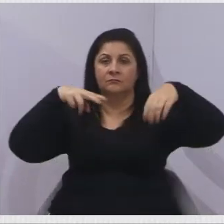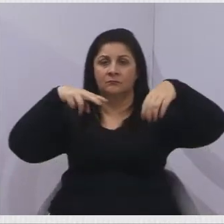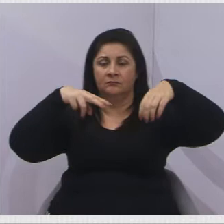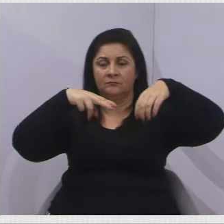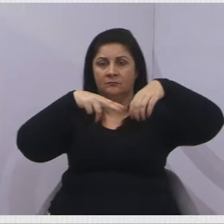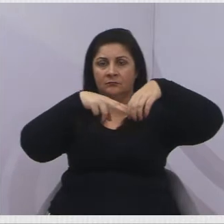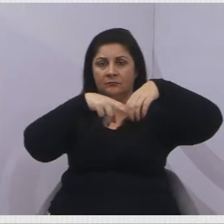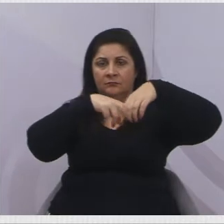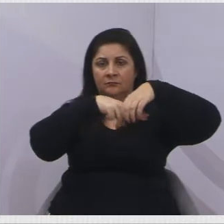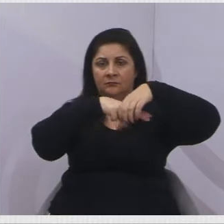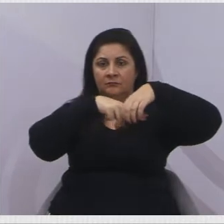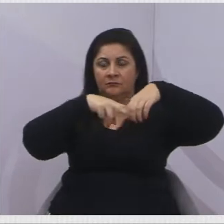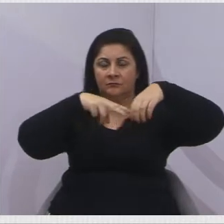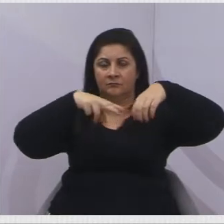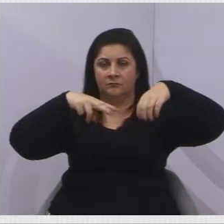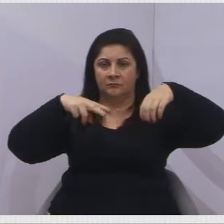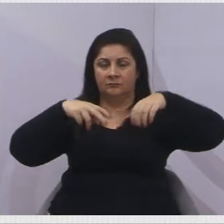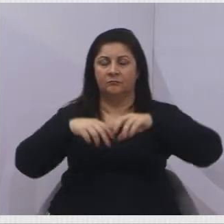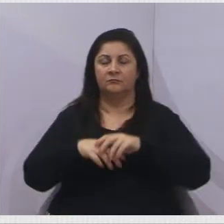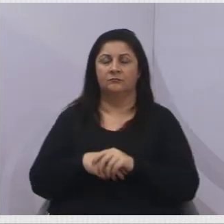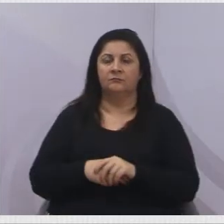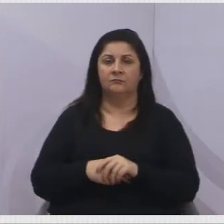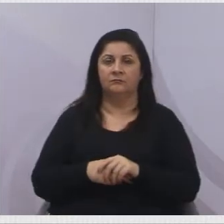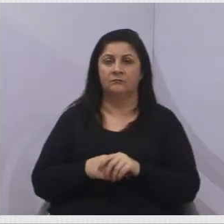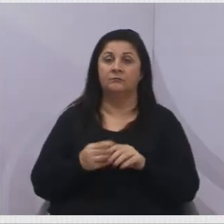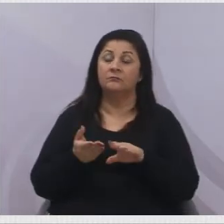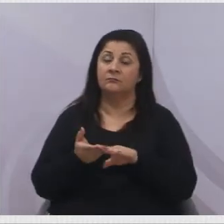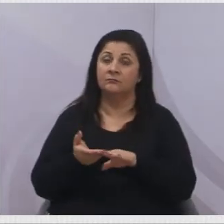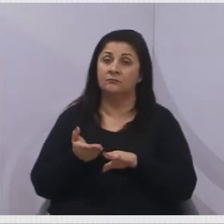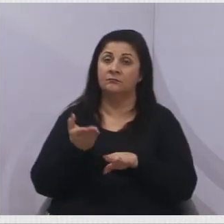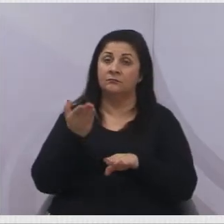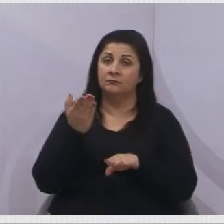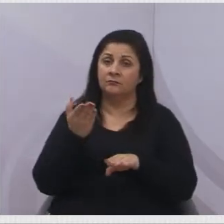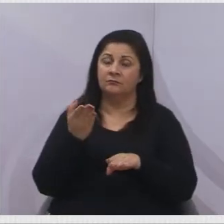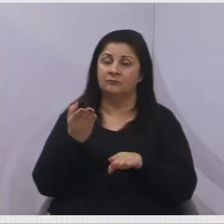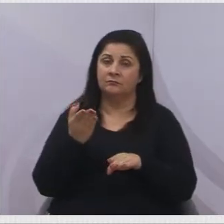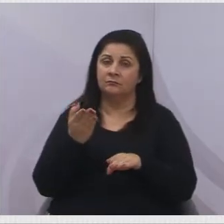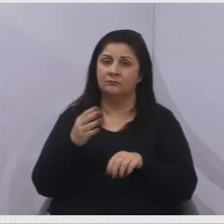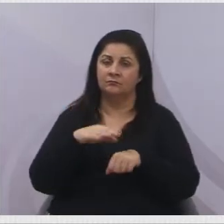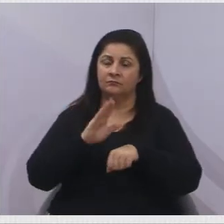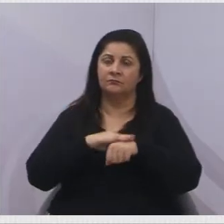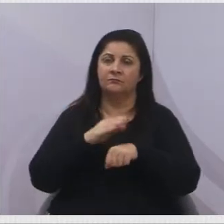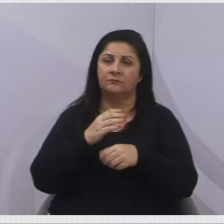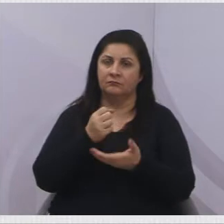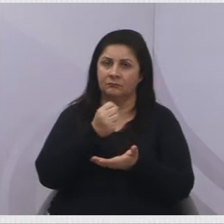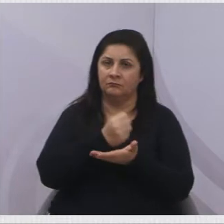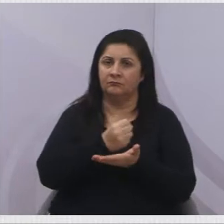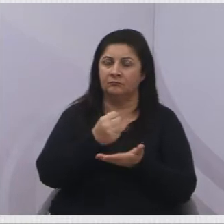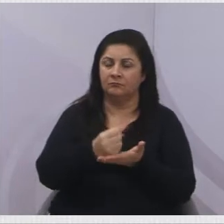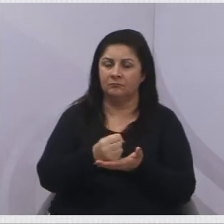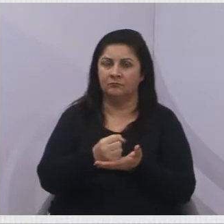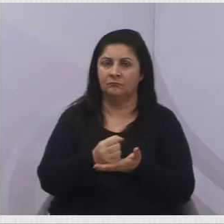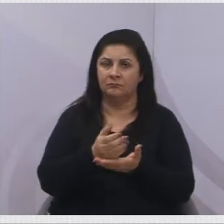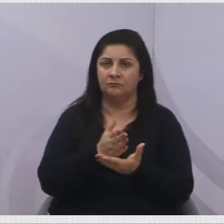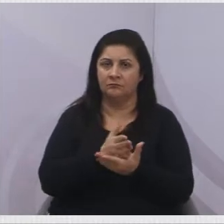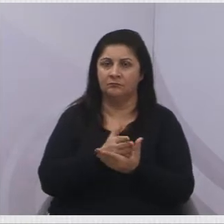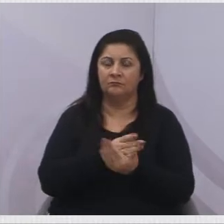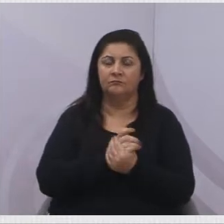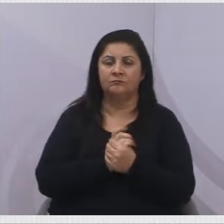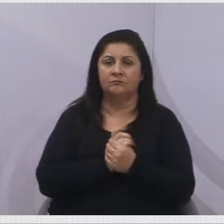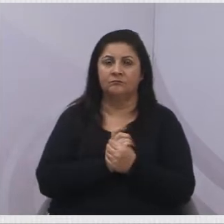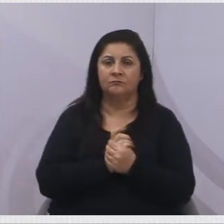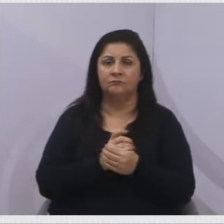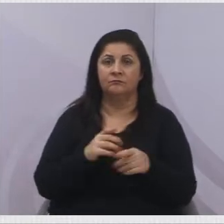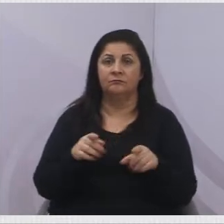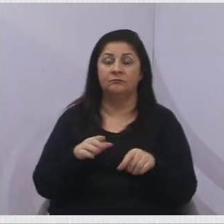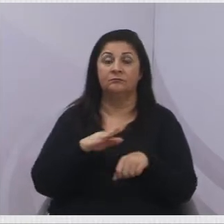e sem sedação, nós teremos um aumento de contrato, de credenciamento e um aumento da oferta de